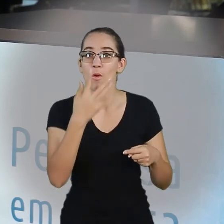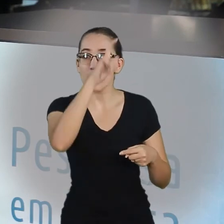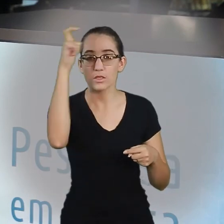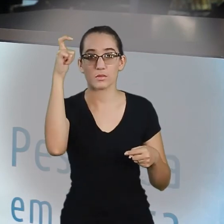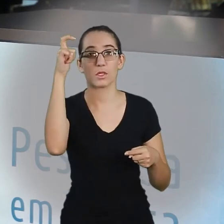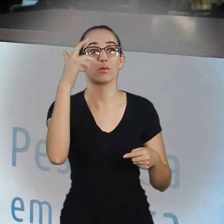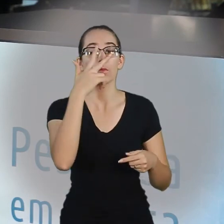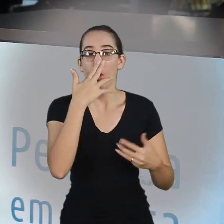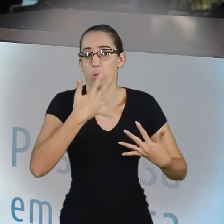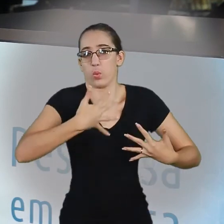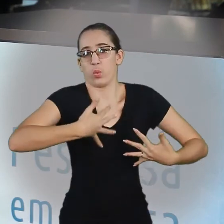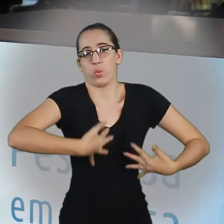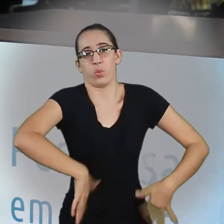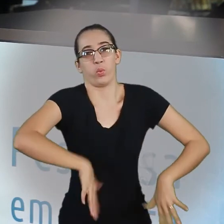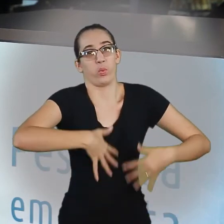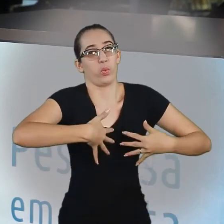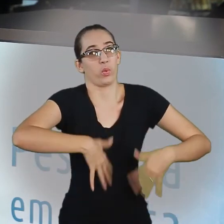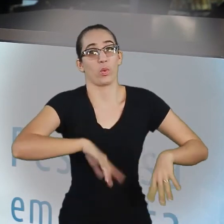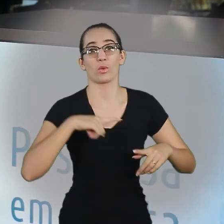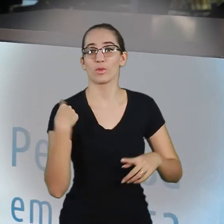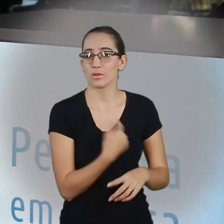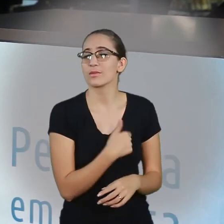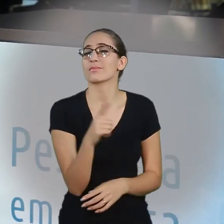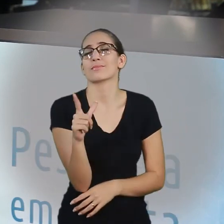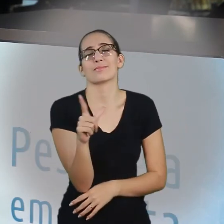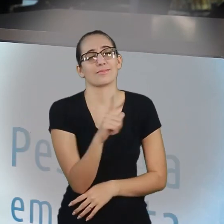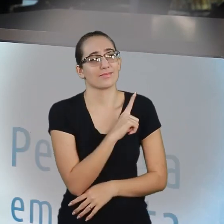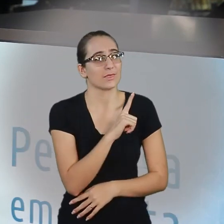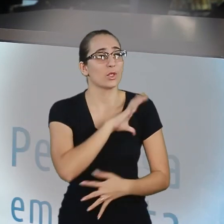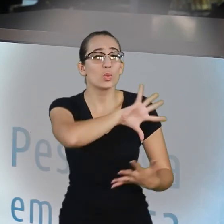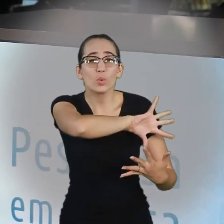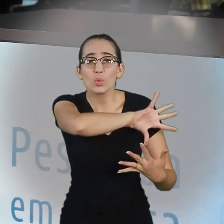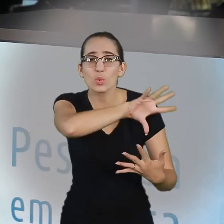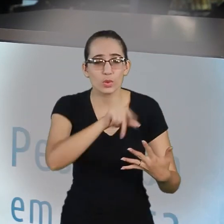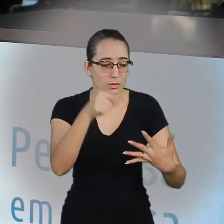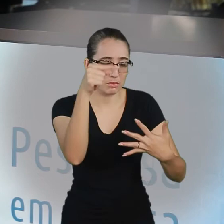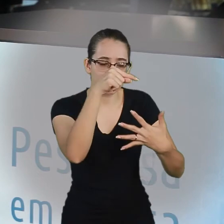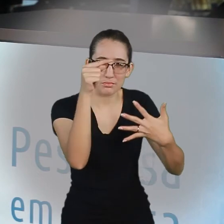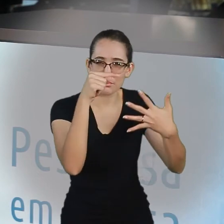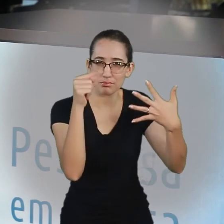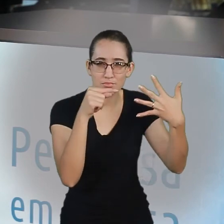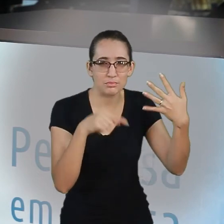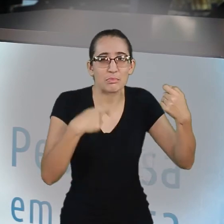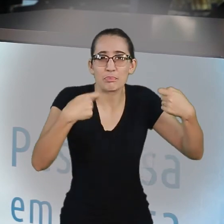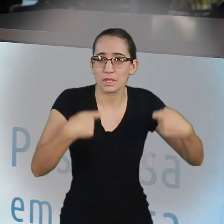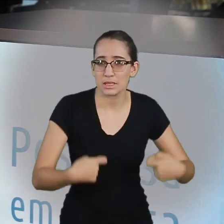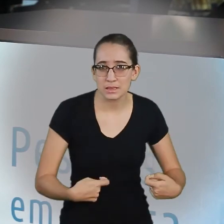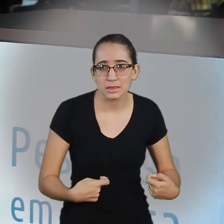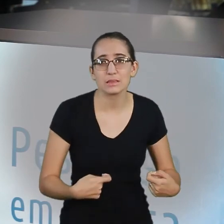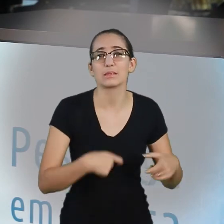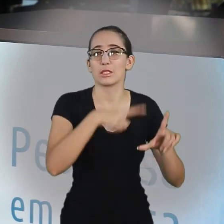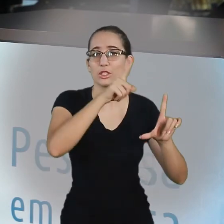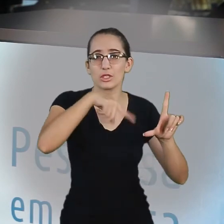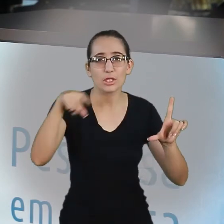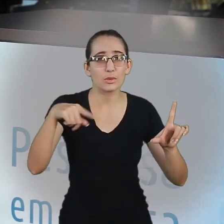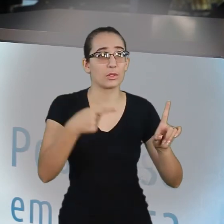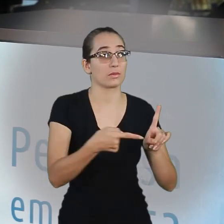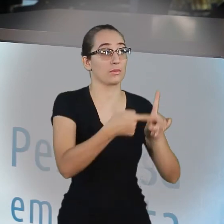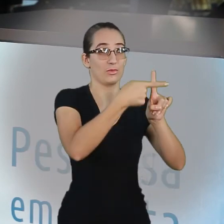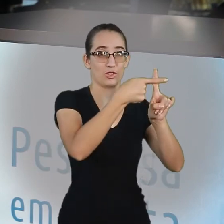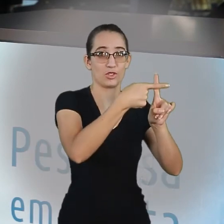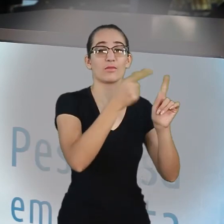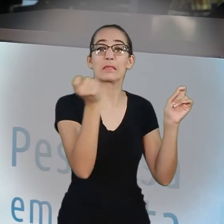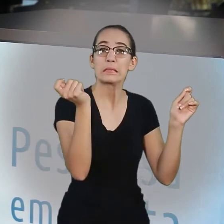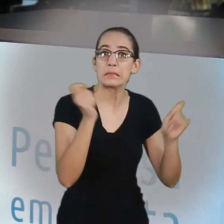ativos potenciais, nós temos muito. Todos os indicadores acadêmicos, universitários, são extremamente positivos. Haja visto os rankings